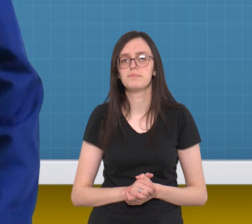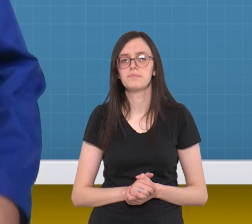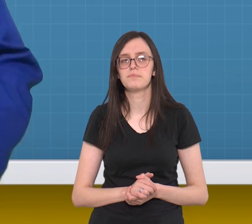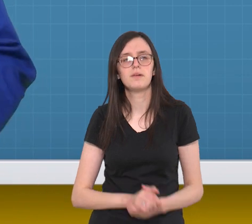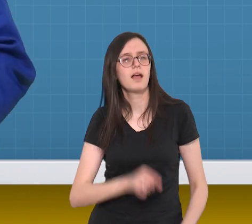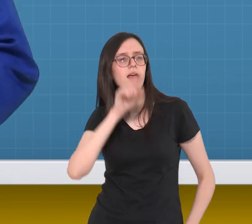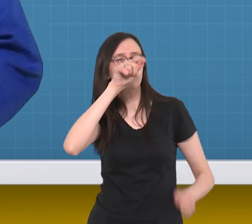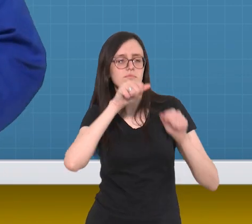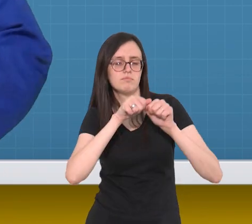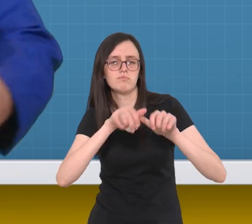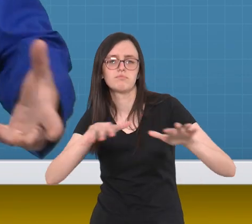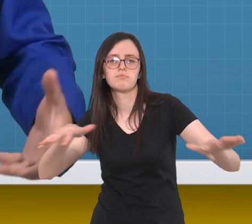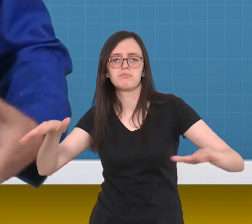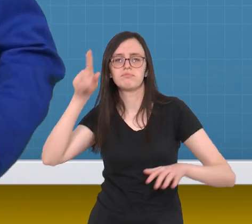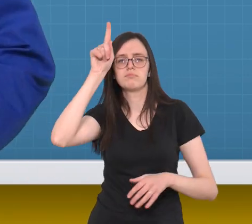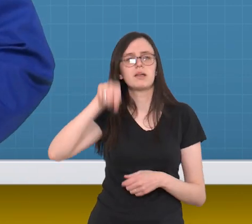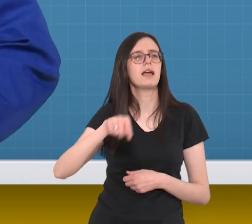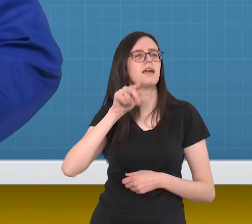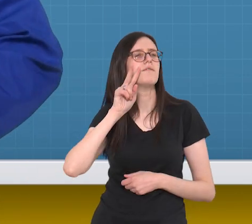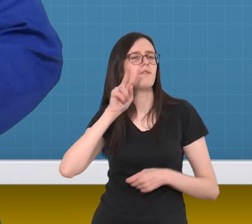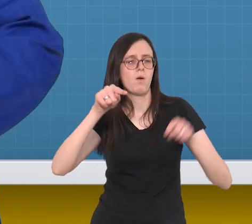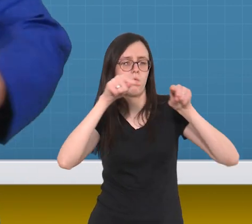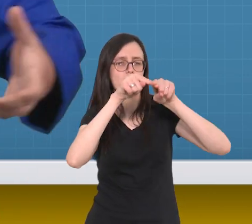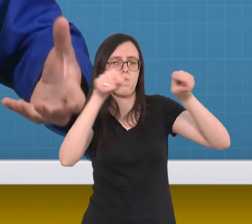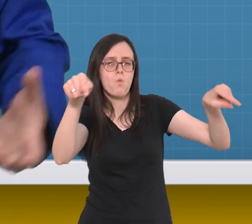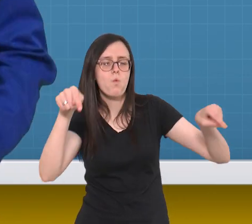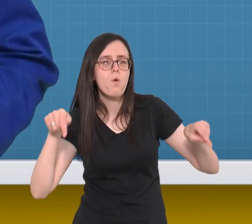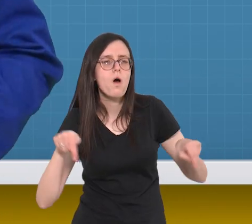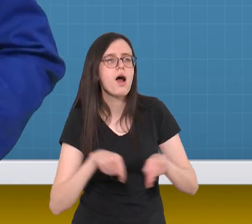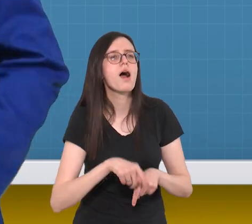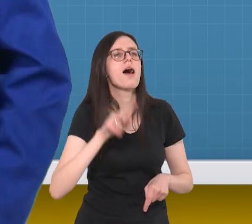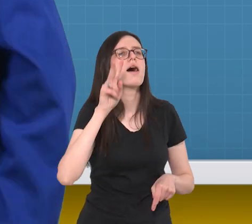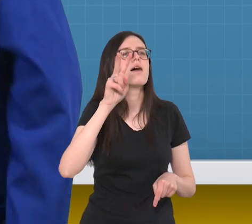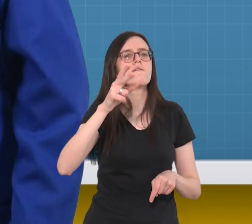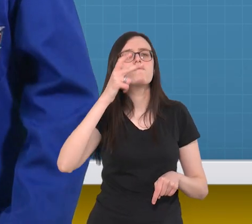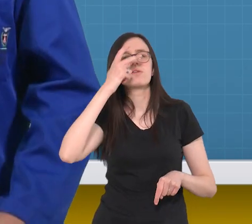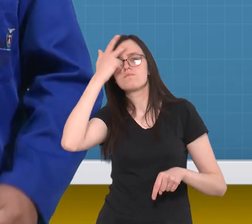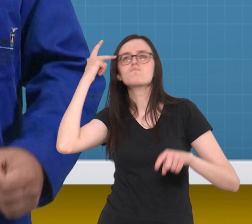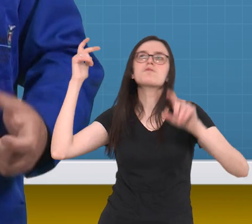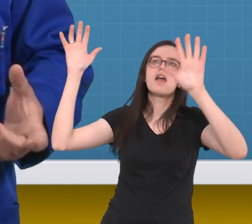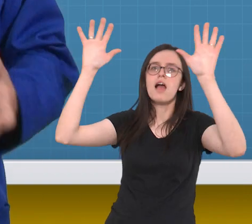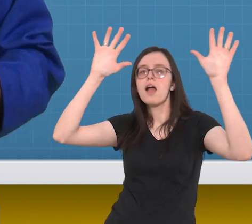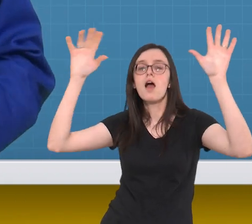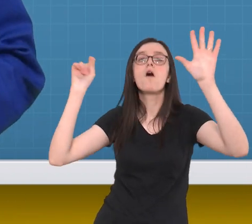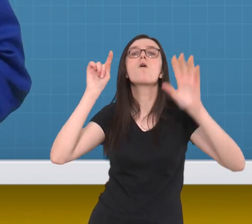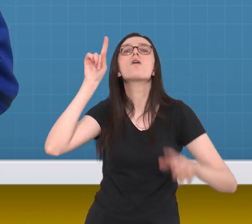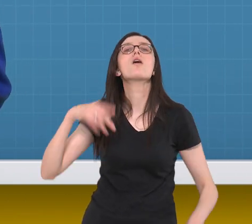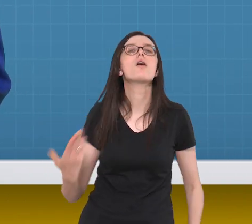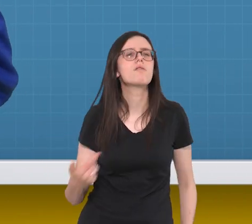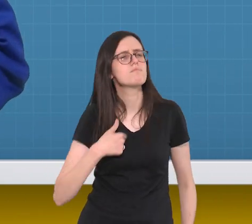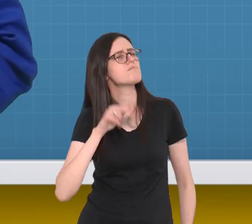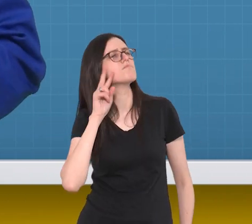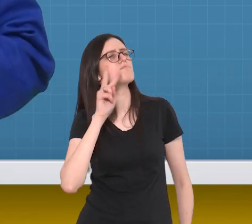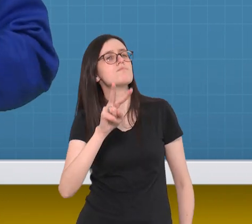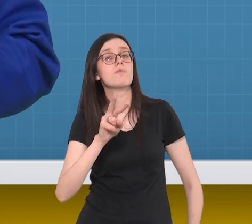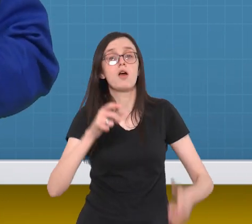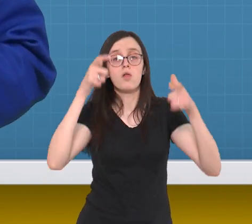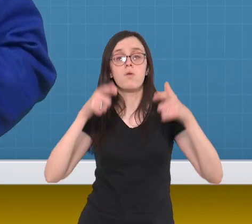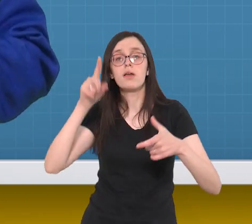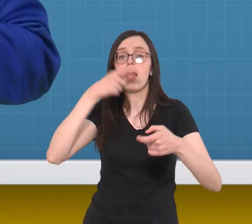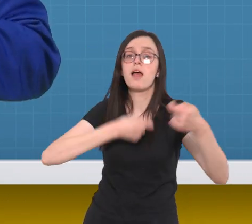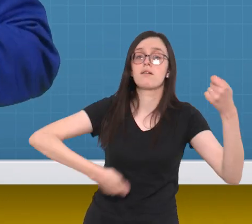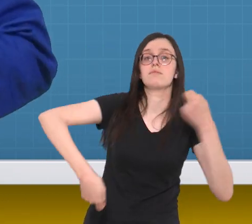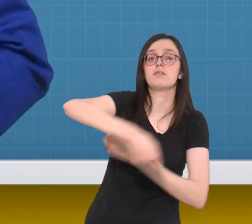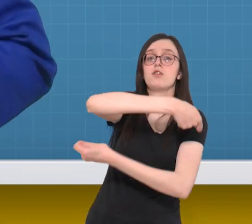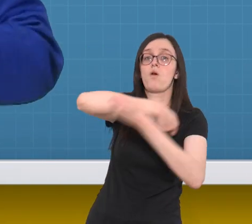vendo? Esse pátio, esse grande aquário, onde tem aqueles rapazes com mão levantada, etc., ele é o